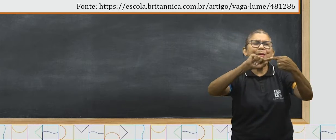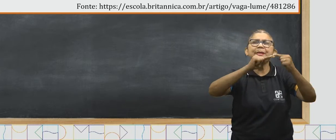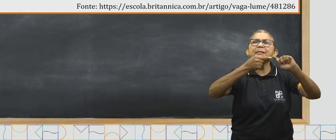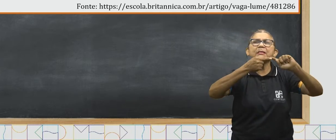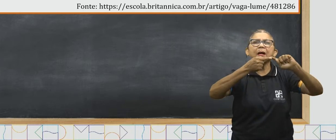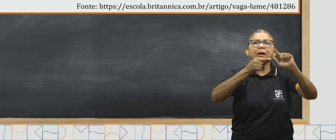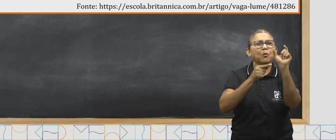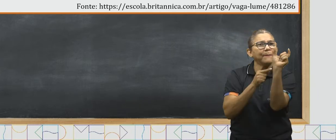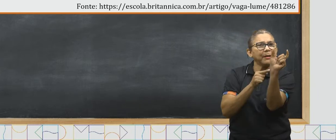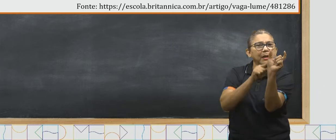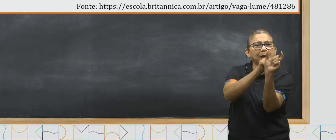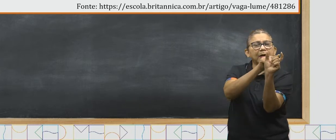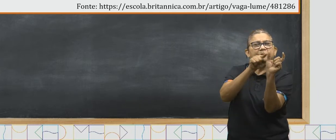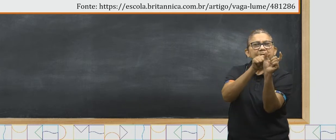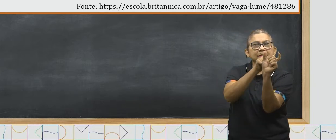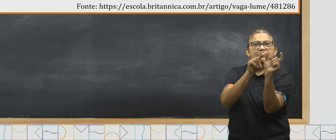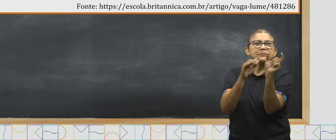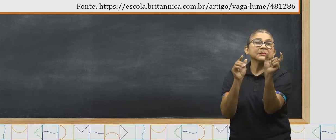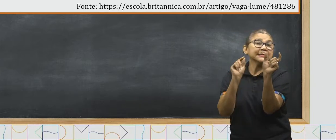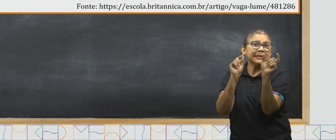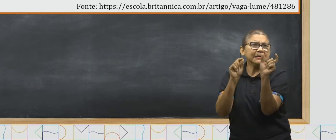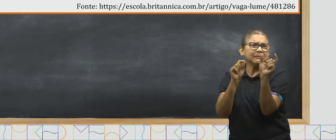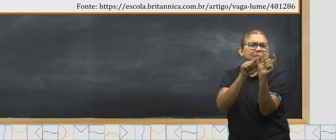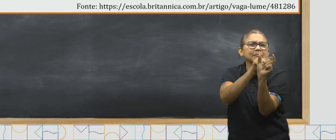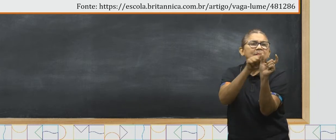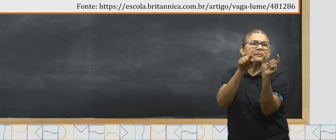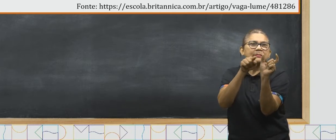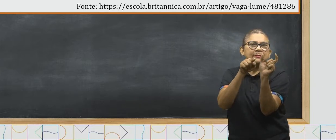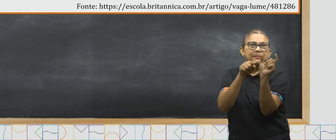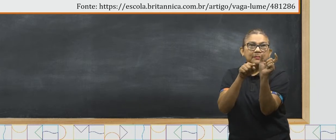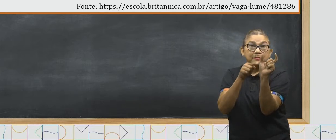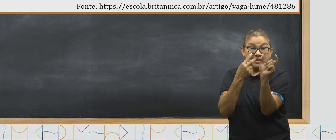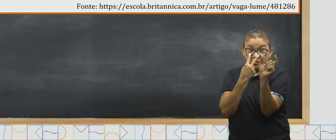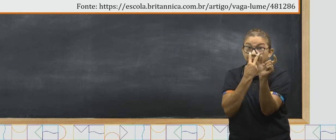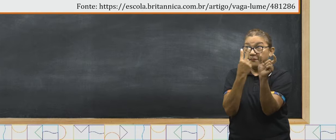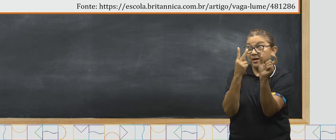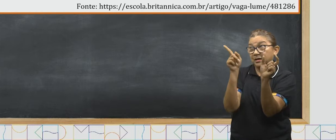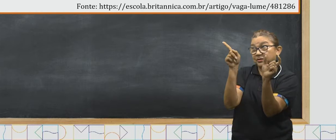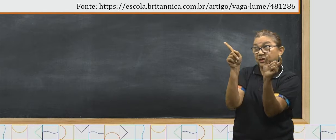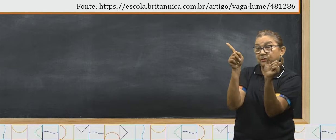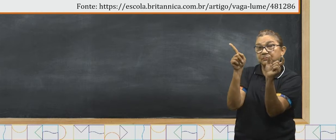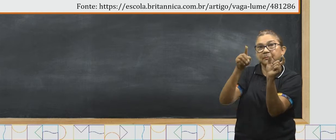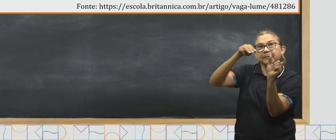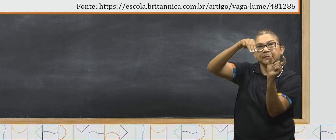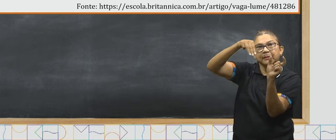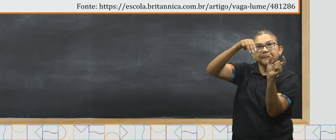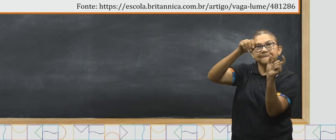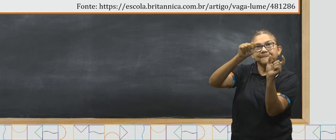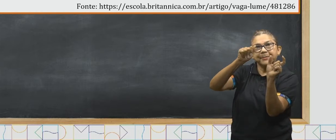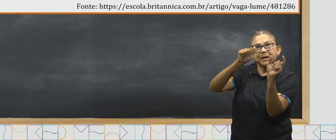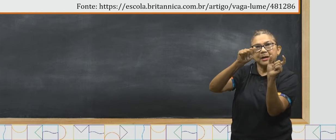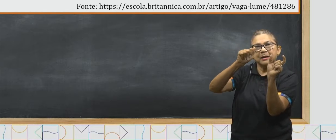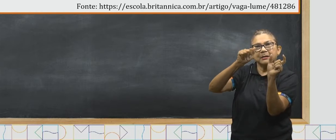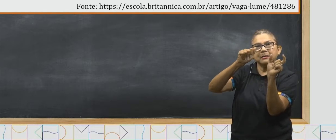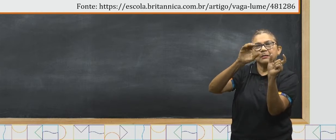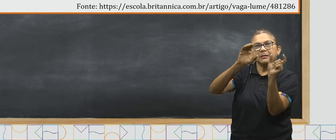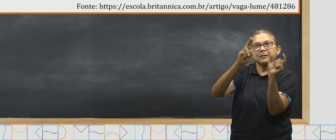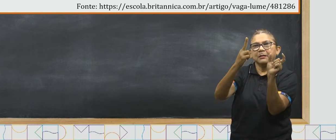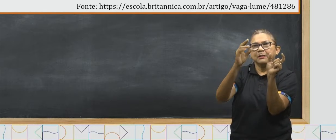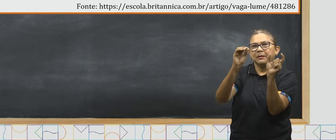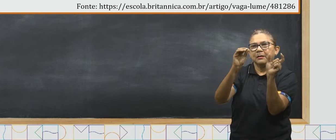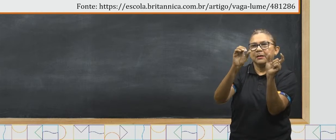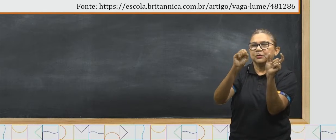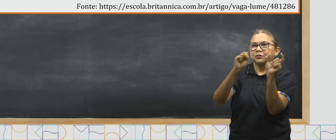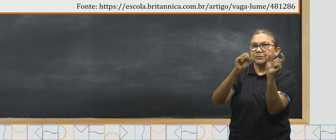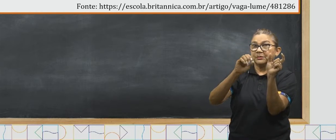dessa frase. E quem é o sujeito desta frase? Veja, machos. Machos é o